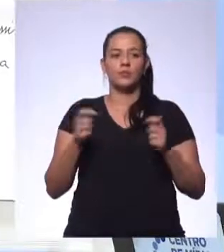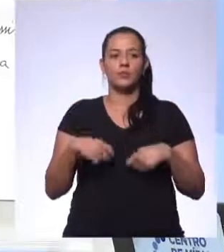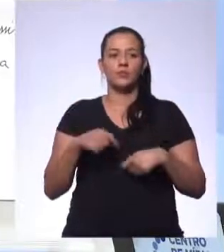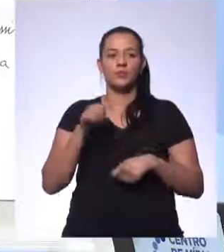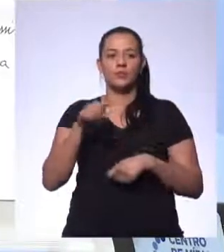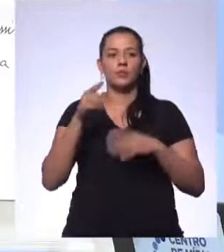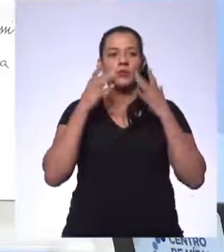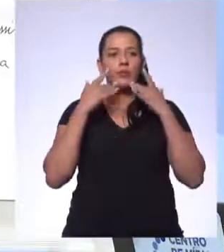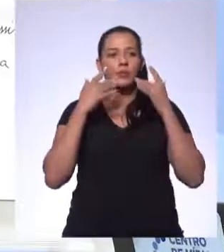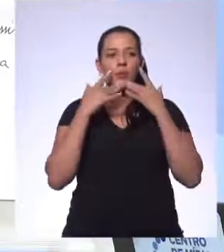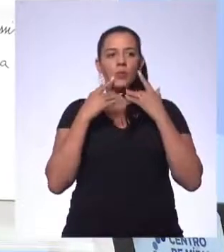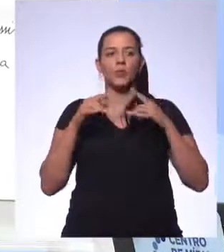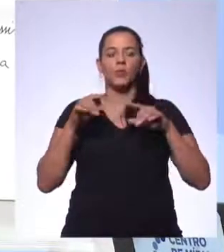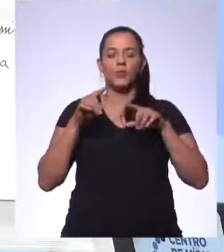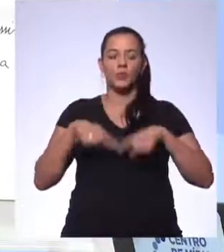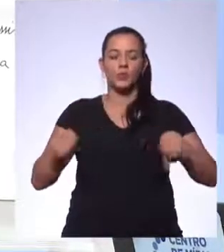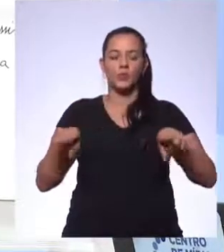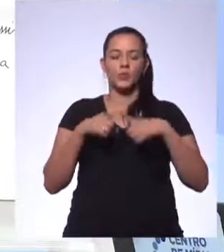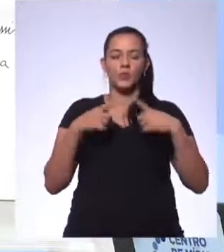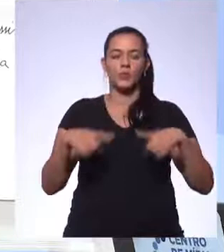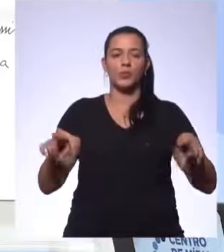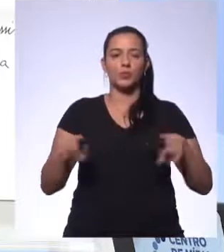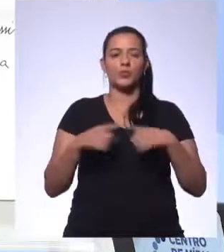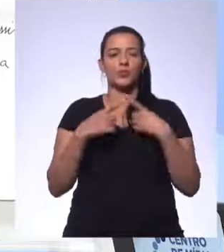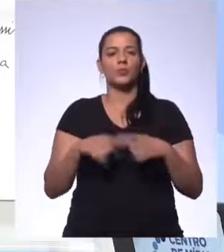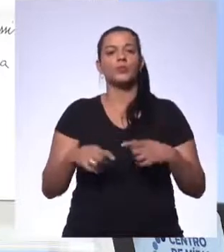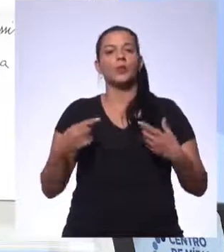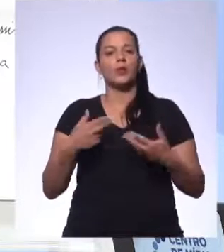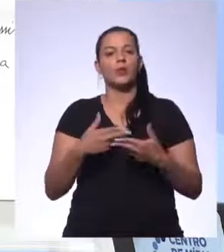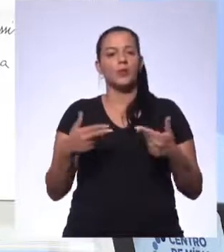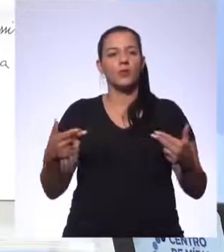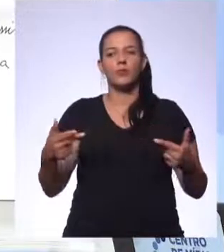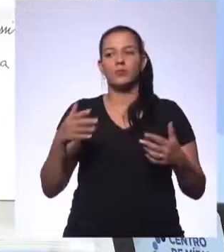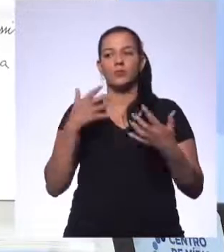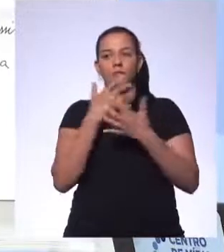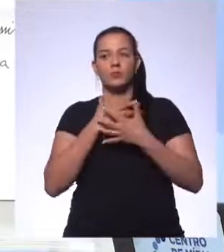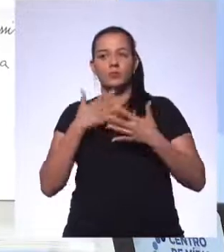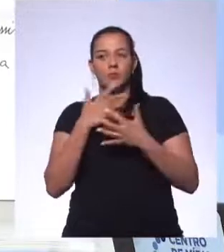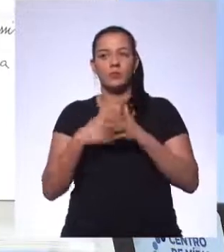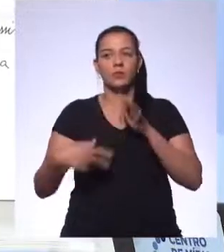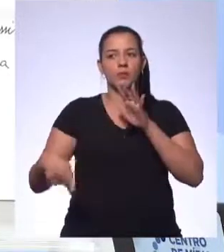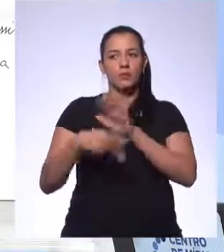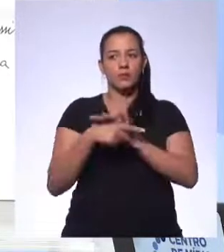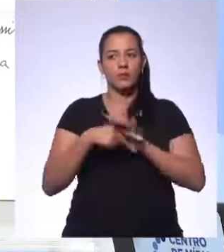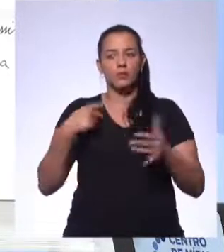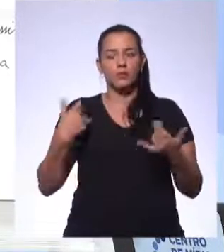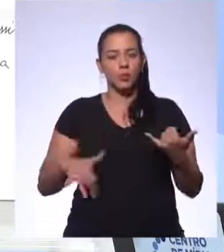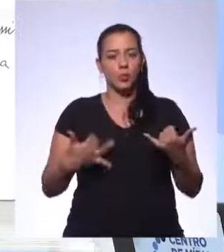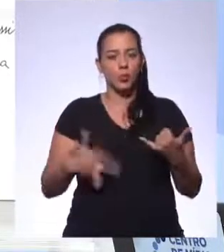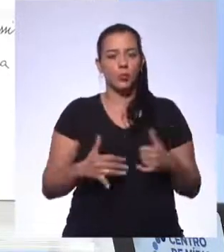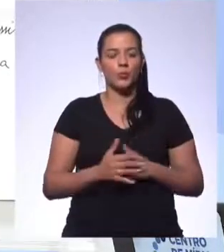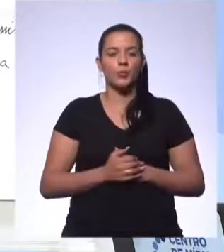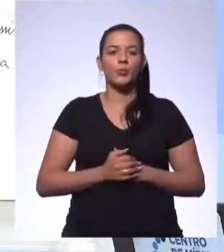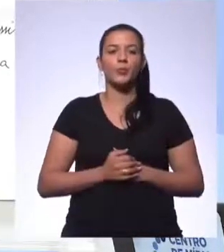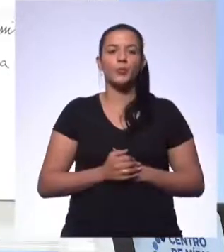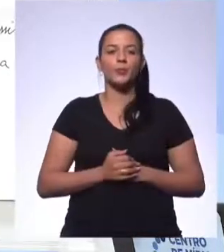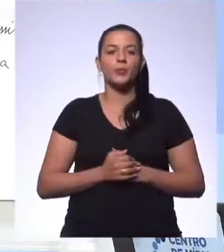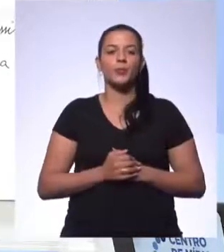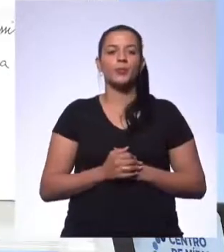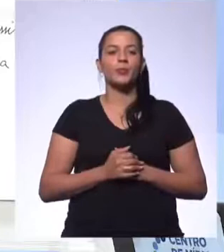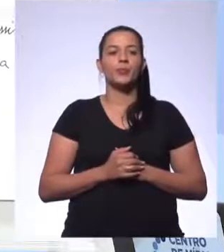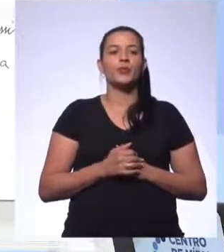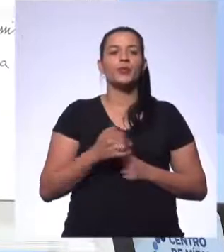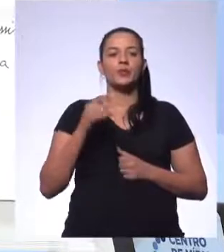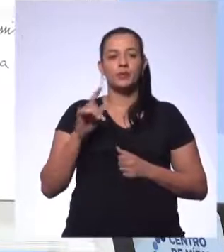quiser montar um musical pegando apenas compositores, cantores, né, bandas de rock, tá? Aqui, né, nós temos o